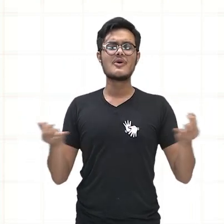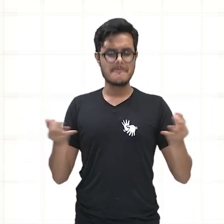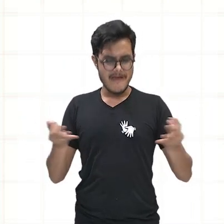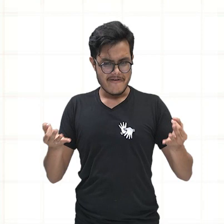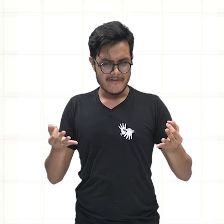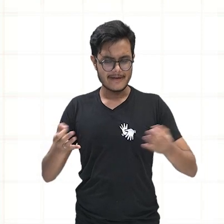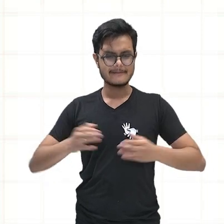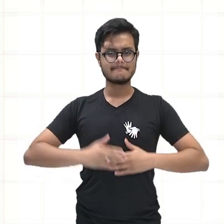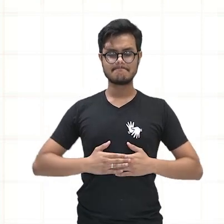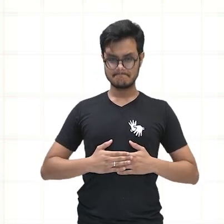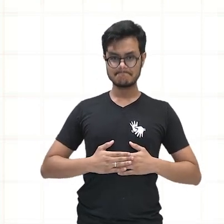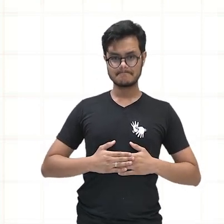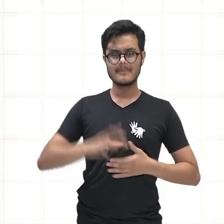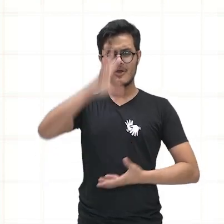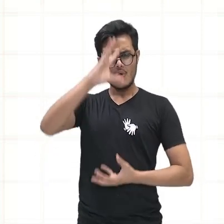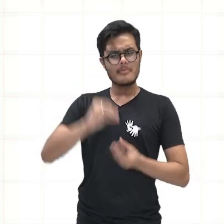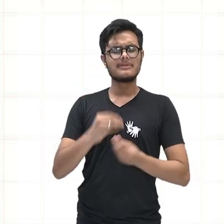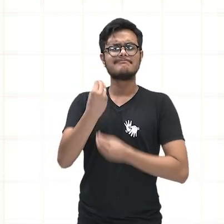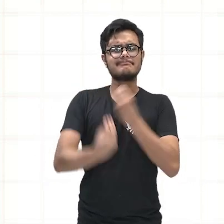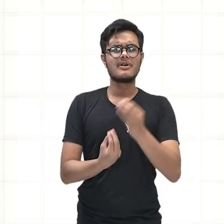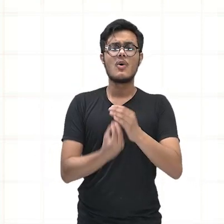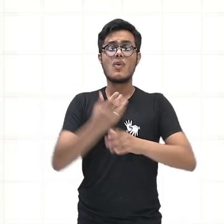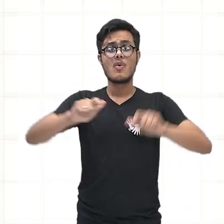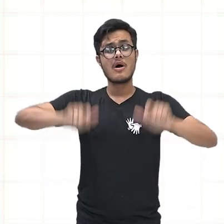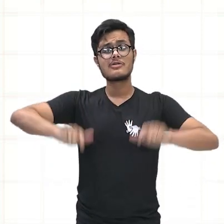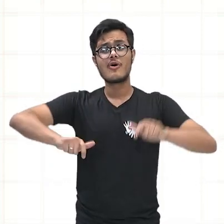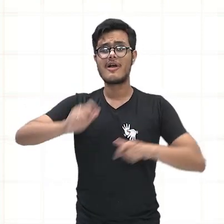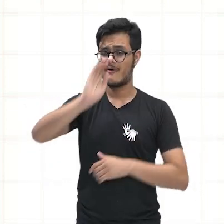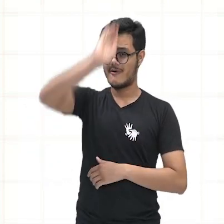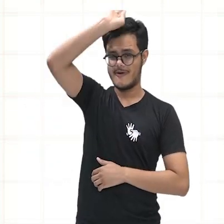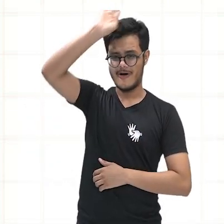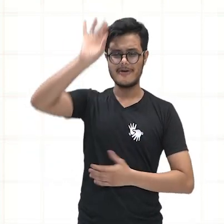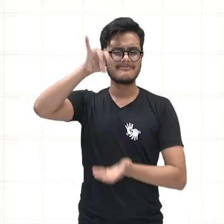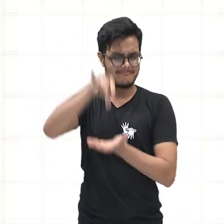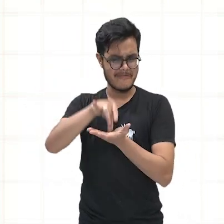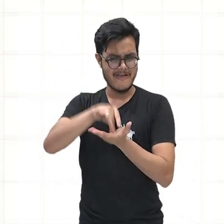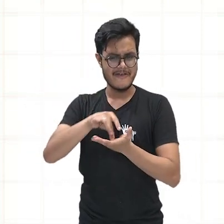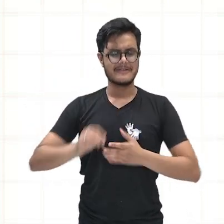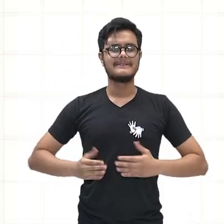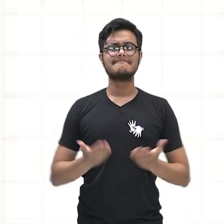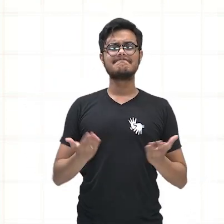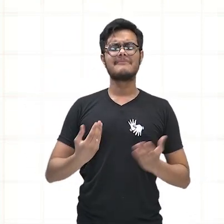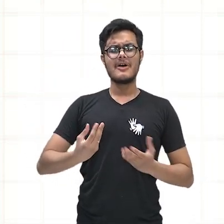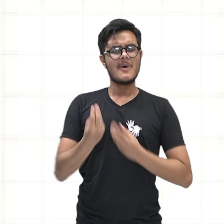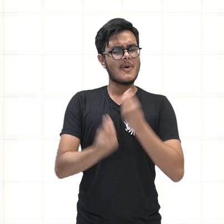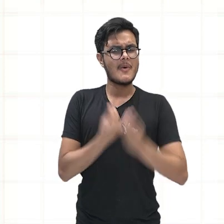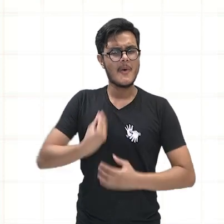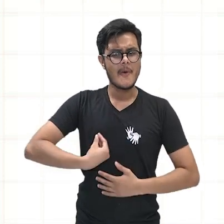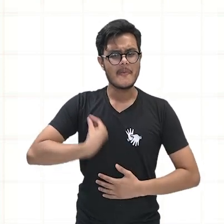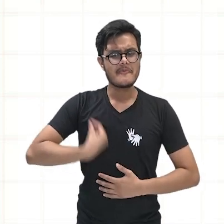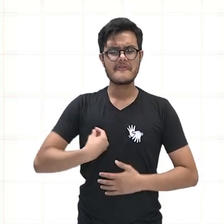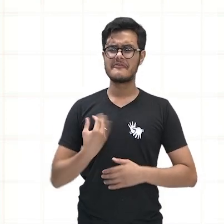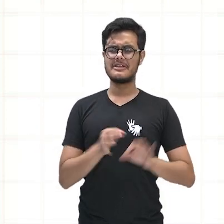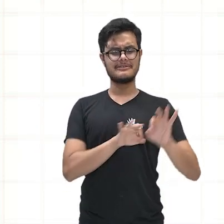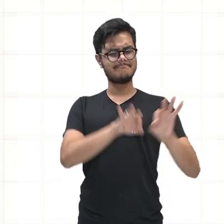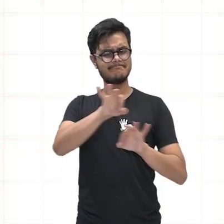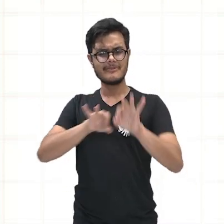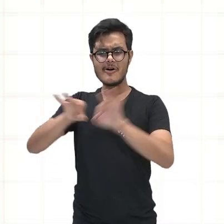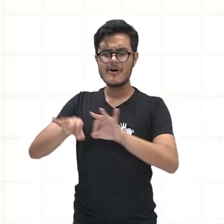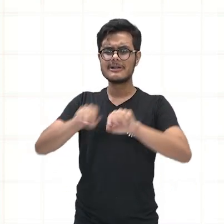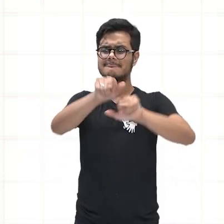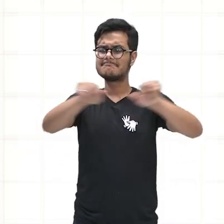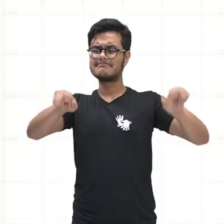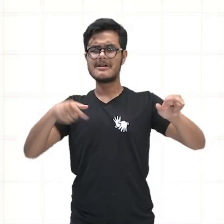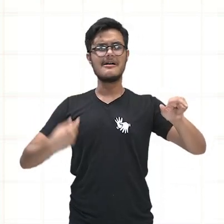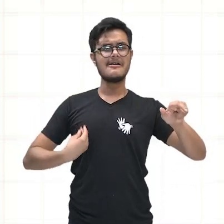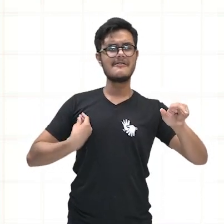Aí eh a origem de Roma como Roma eh era organizada como Roma